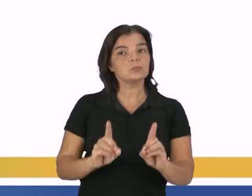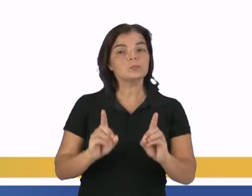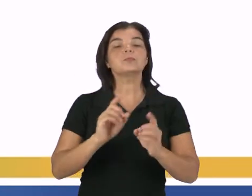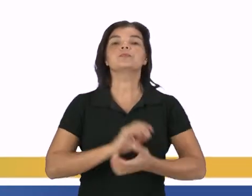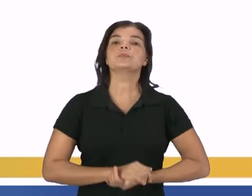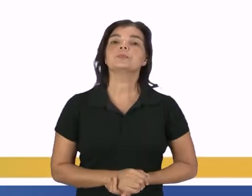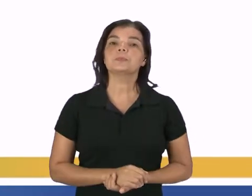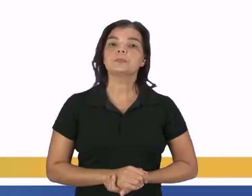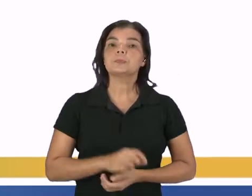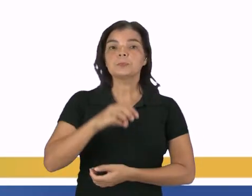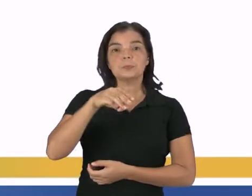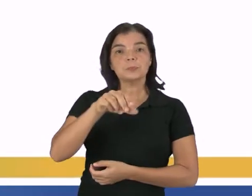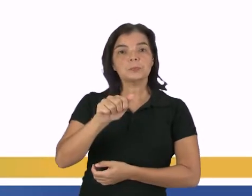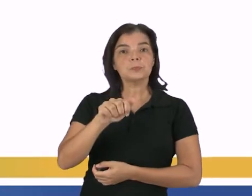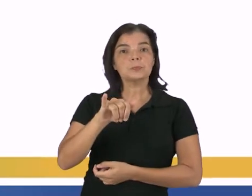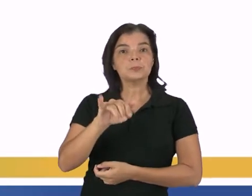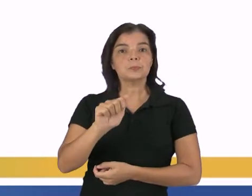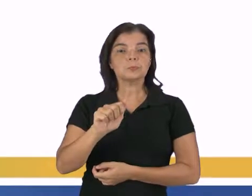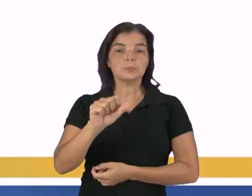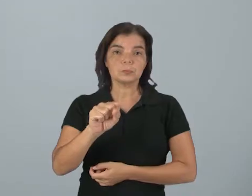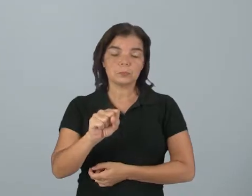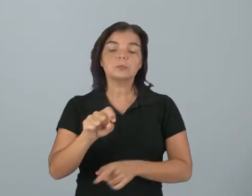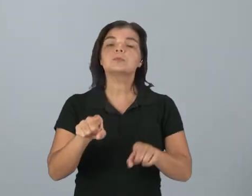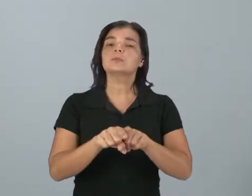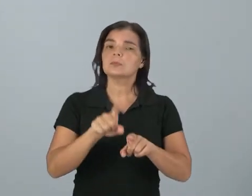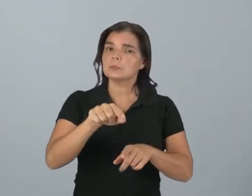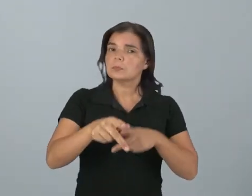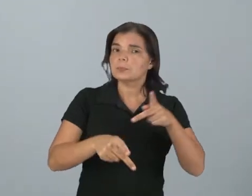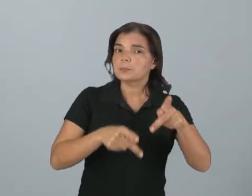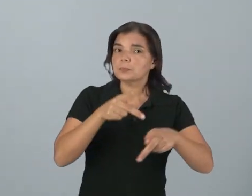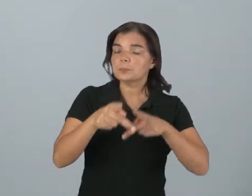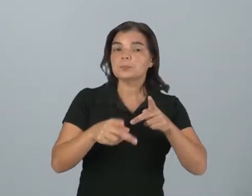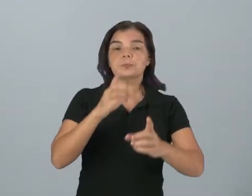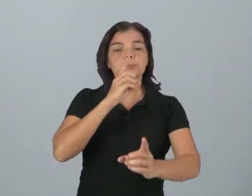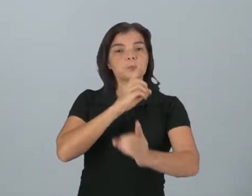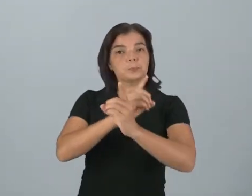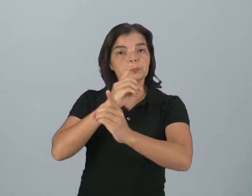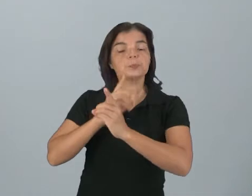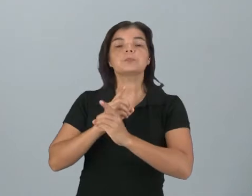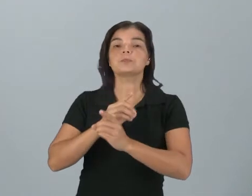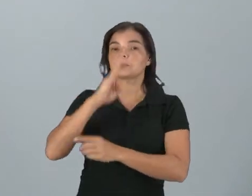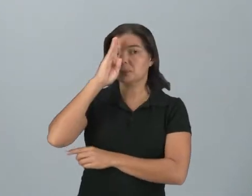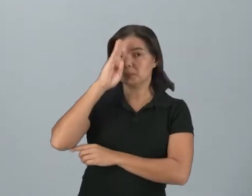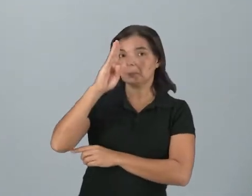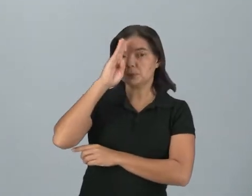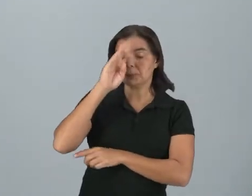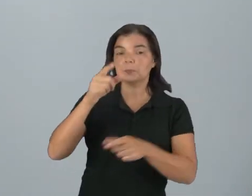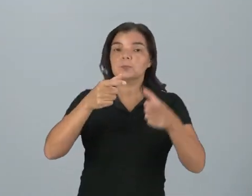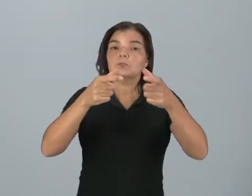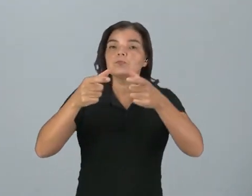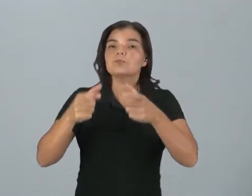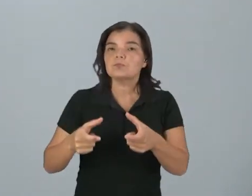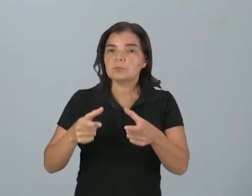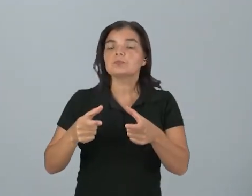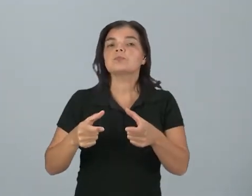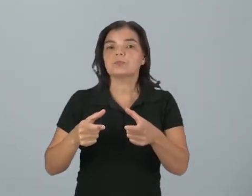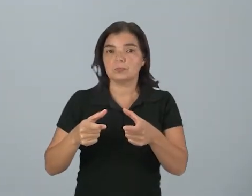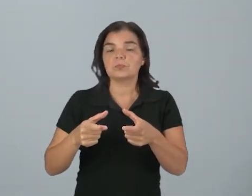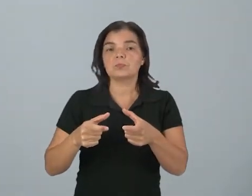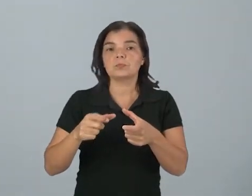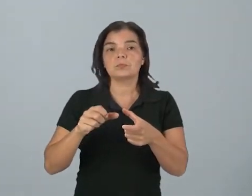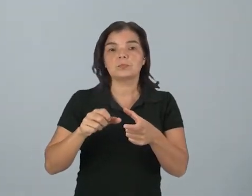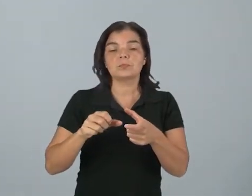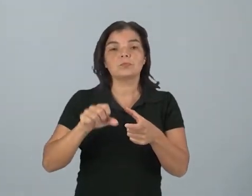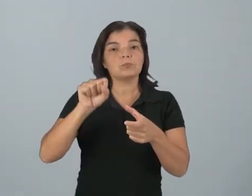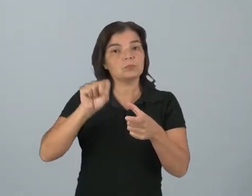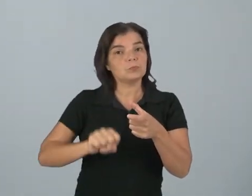deuses. Os maias, eles eram umas civilizações que se encontravam principalmente ali na região